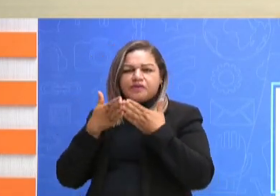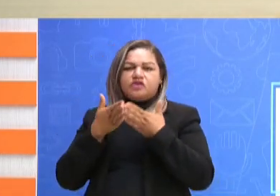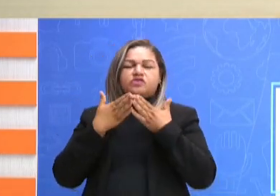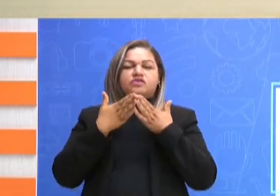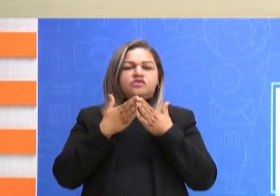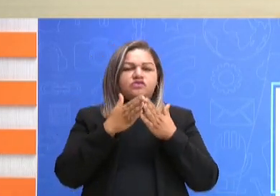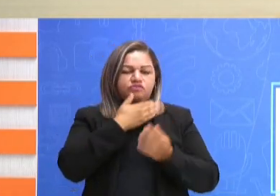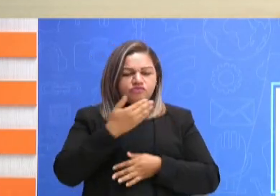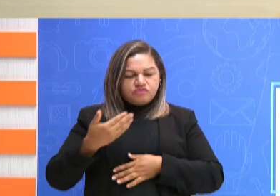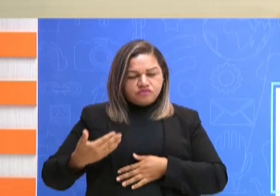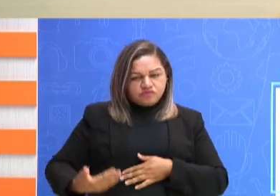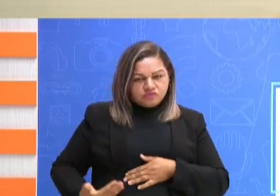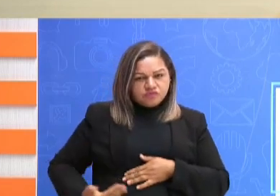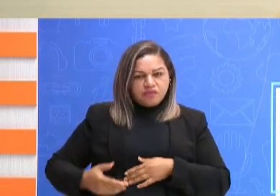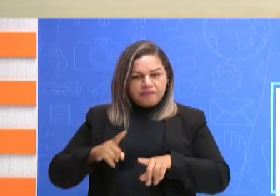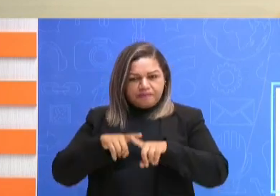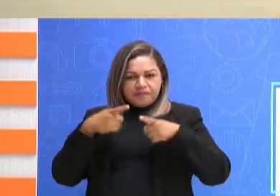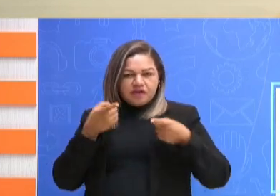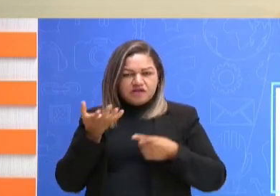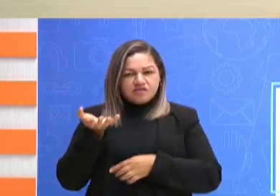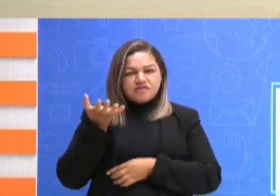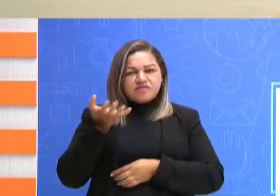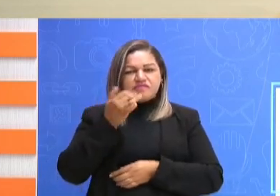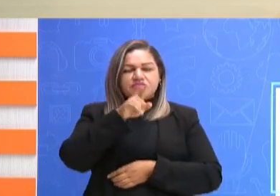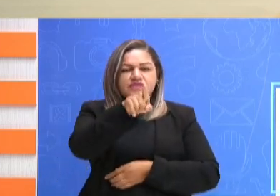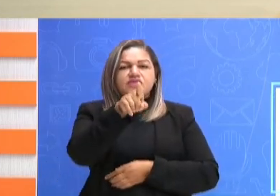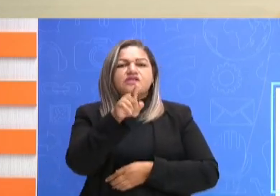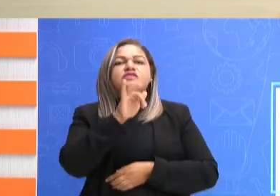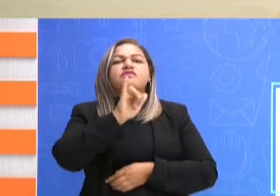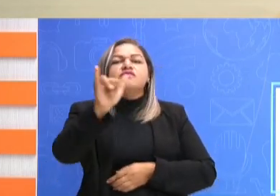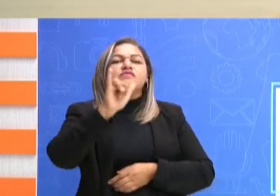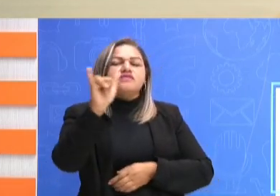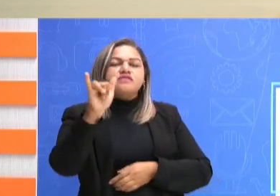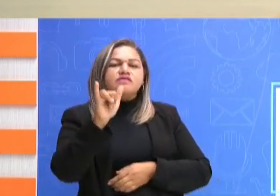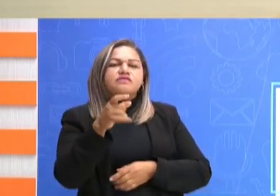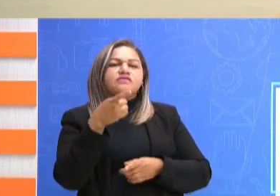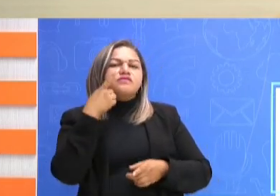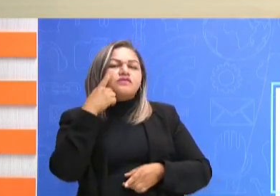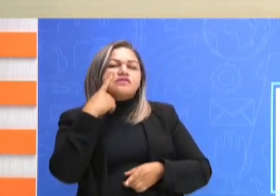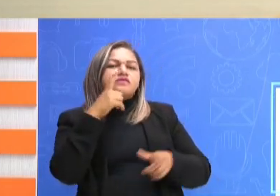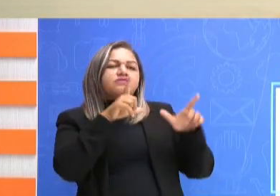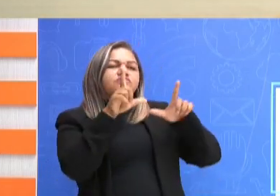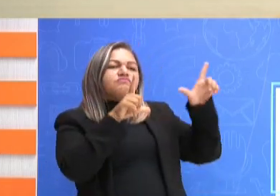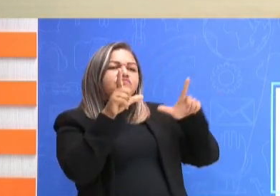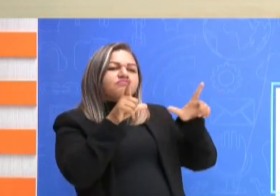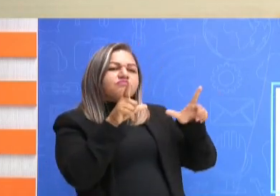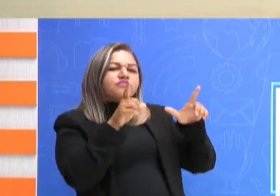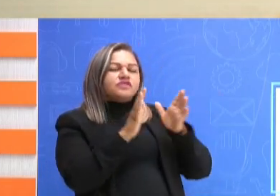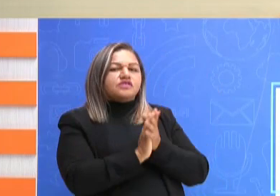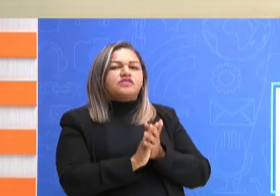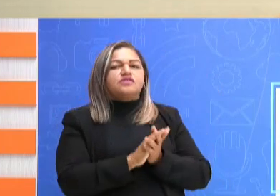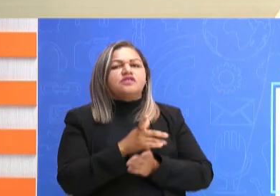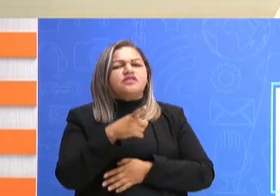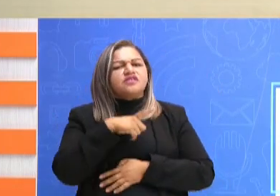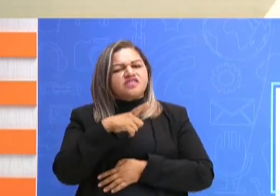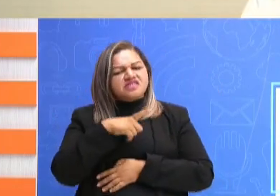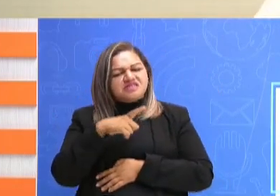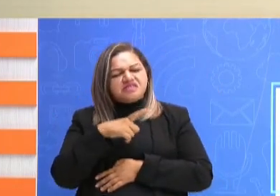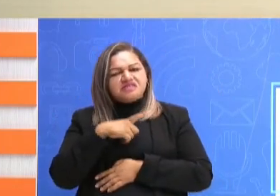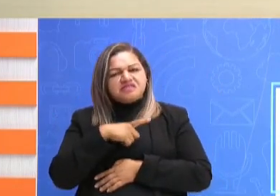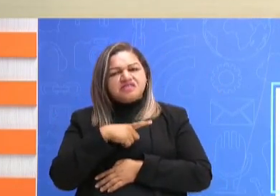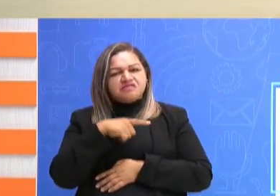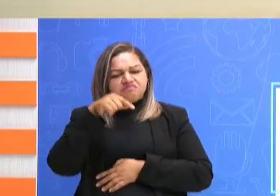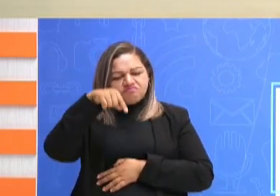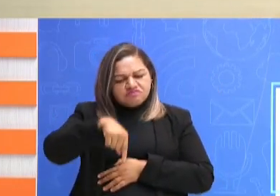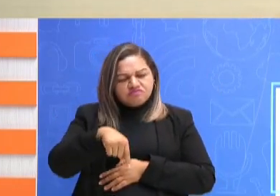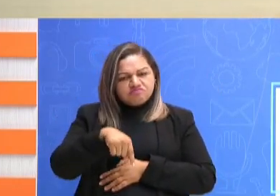pediu ao governo do estado, mas também quero me direcionar a você, como telespectador e do outro lado, que tem sido o motivo